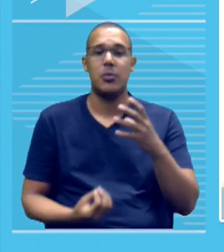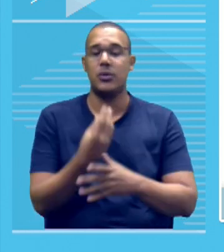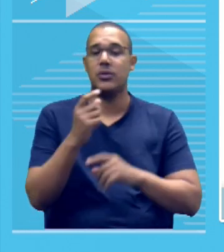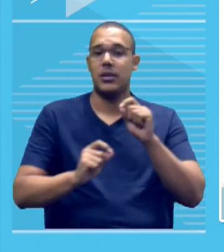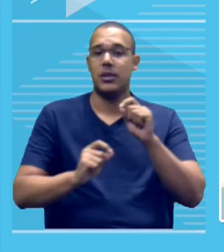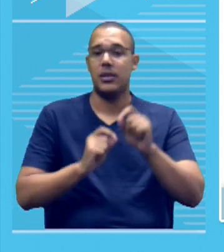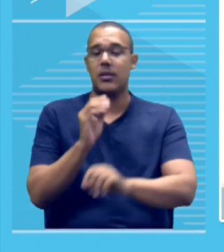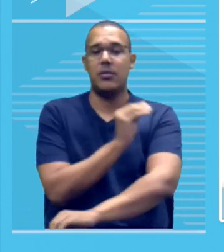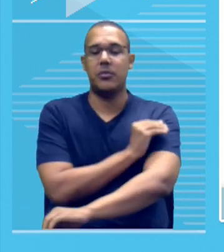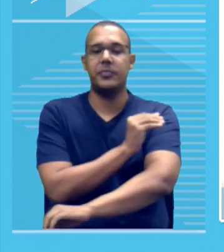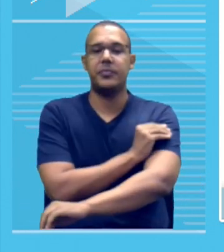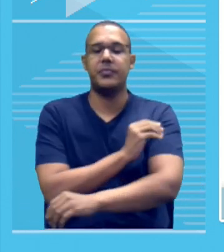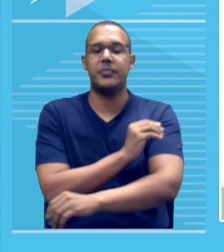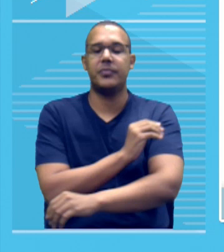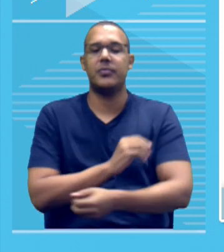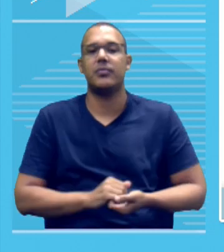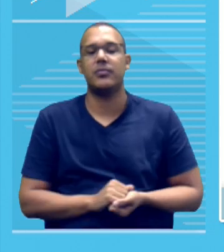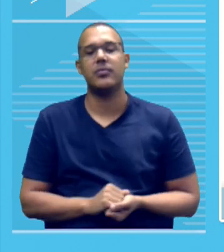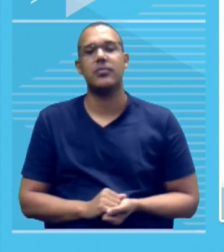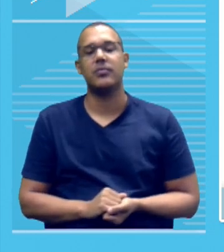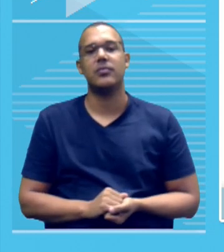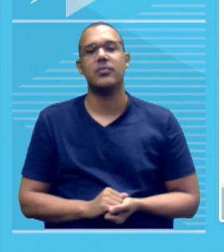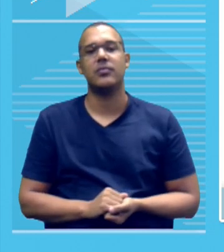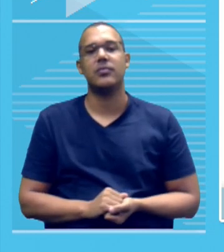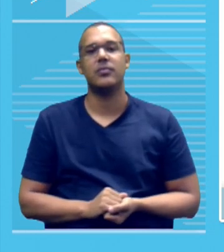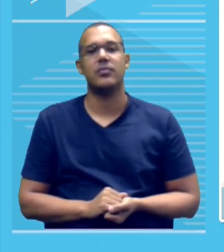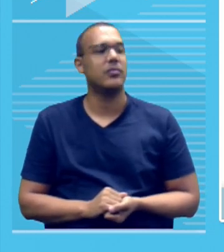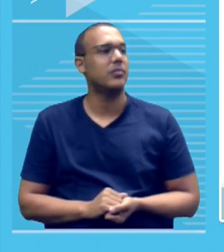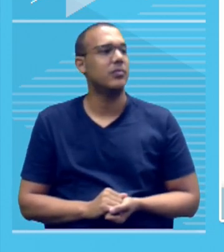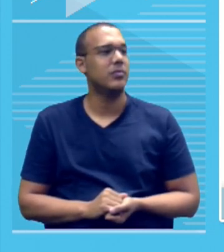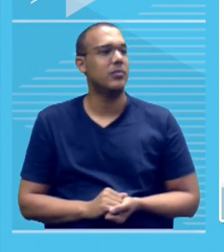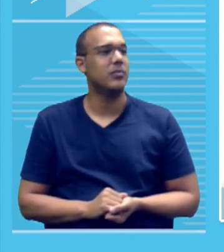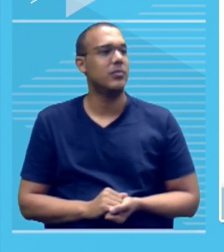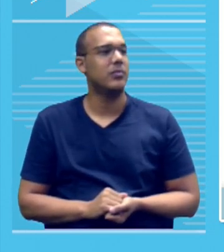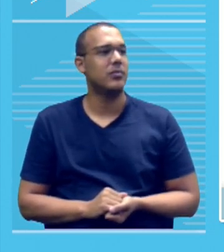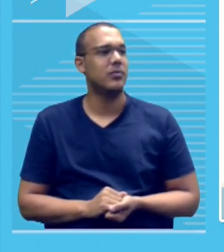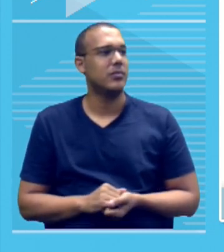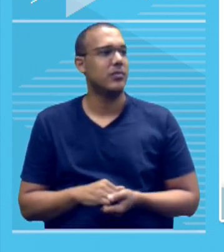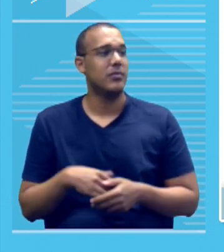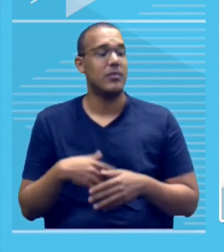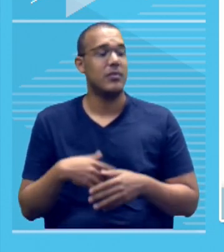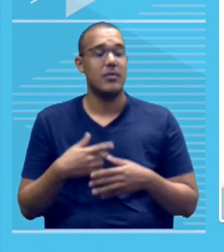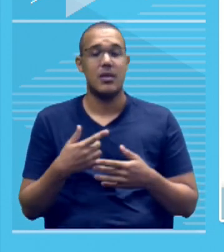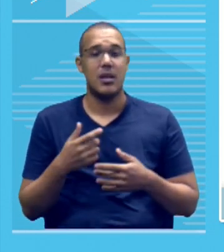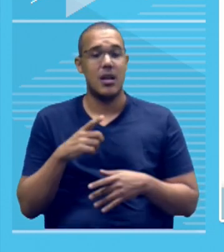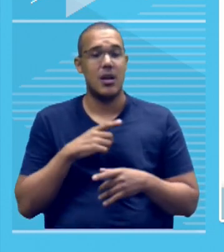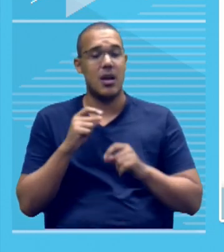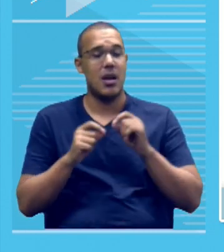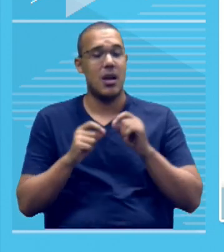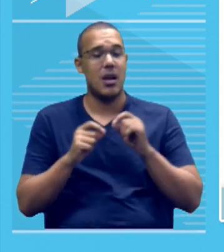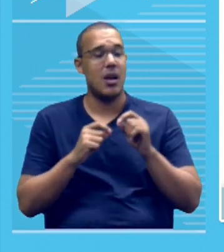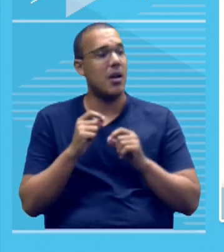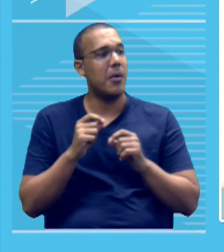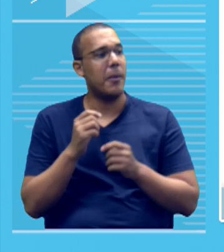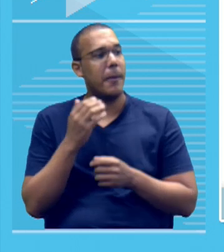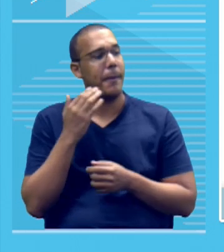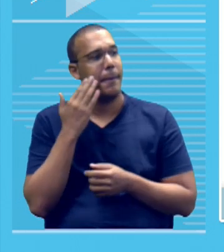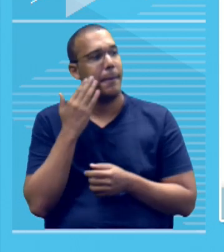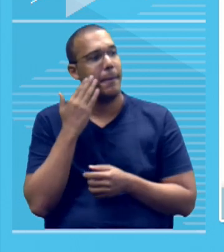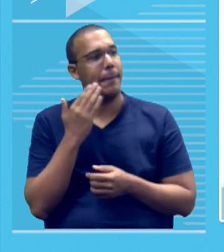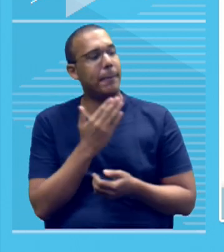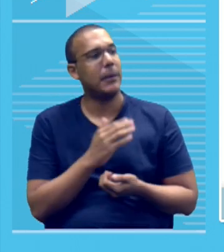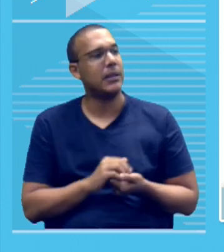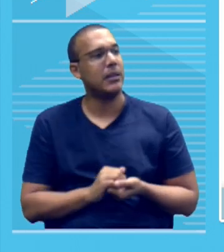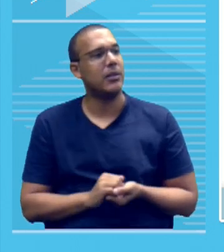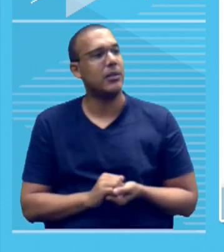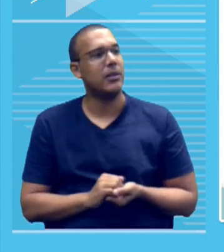álcool, certo? Um álcool, perfeito? Vamos lá, então. Aqui nós temos, pessoal, nós vamos fazer o seguinte, ó. Agora,